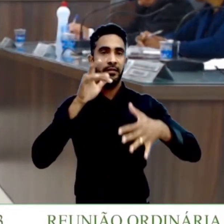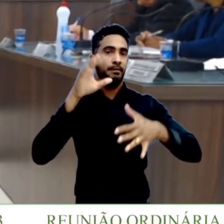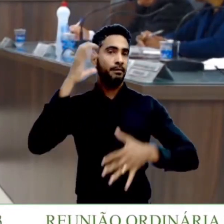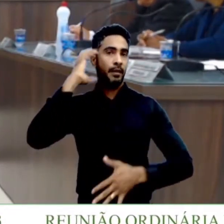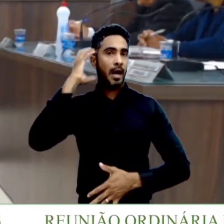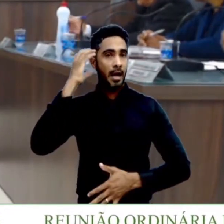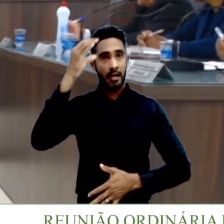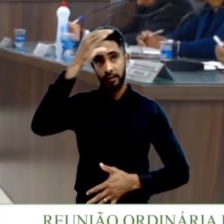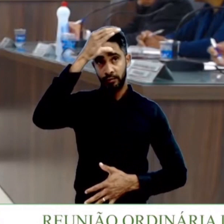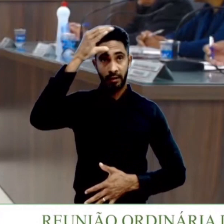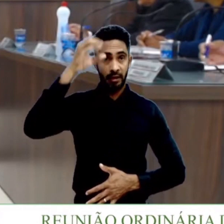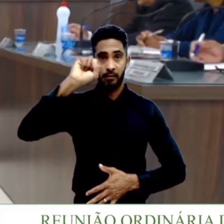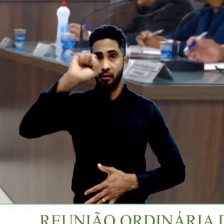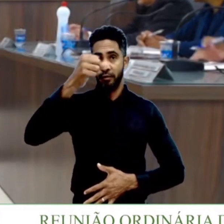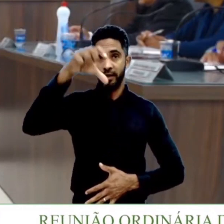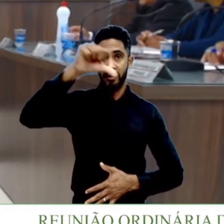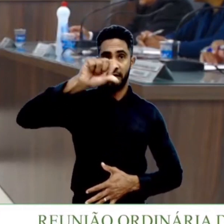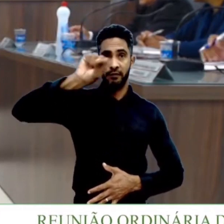Rádio Câmara